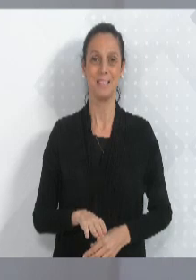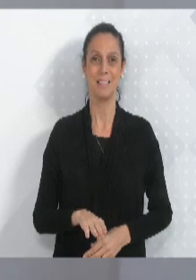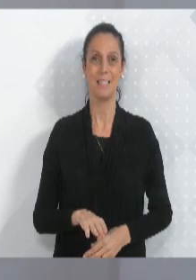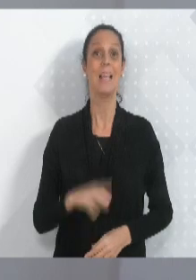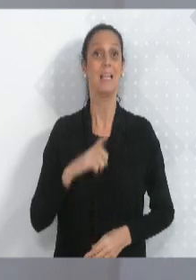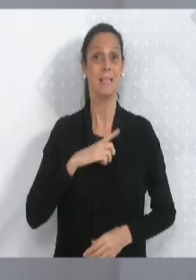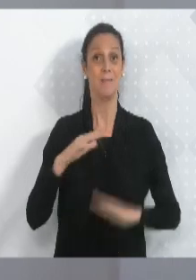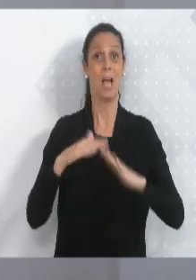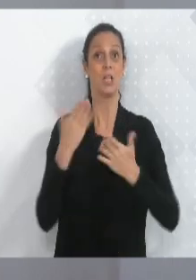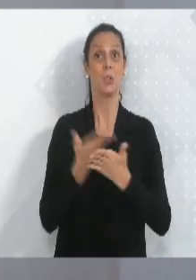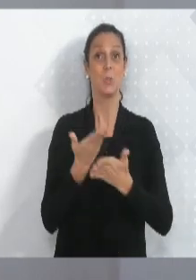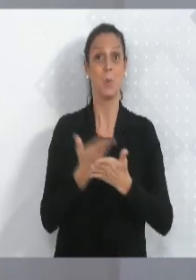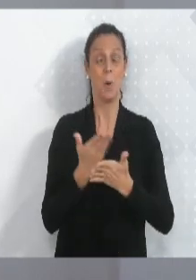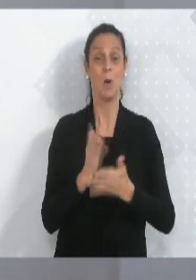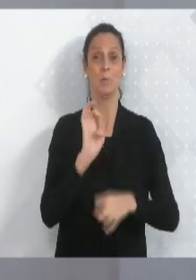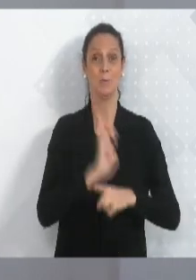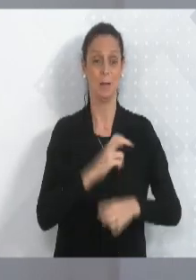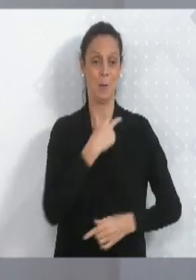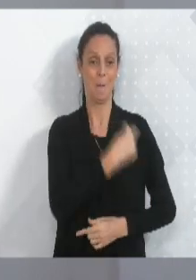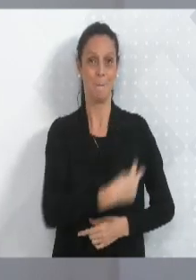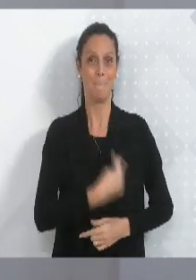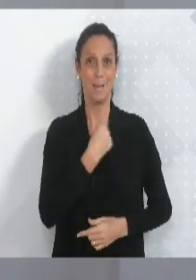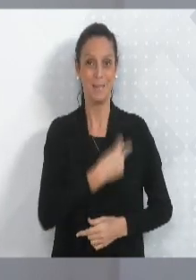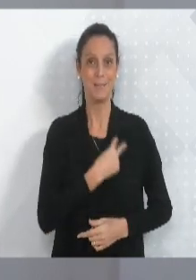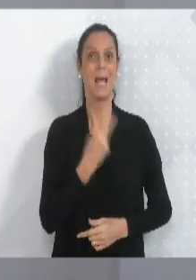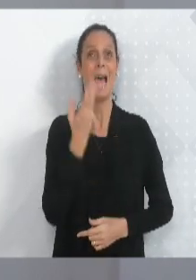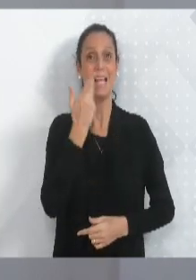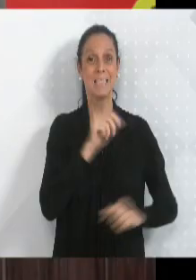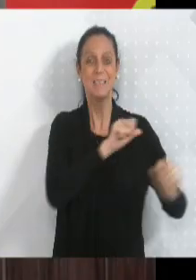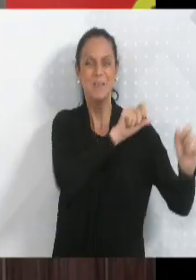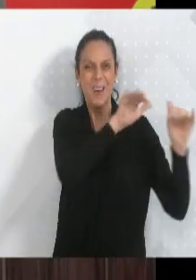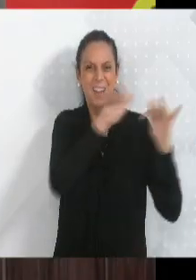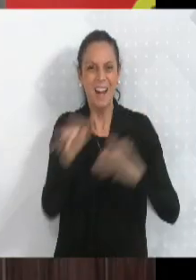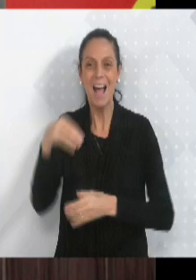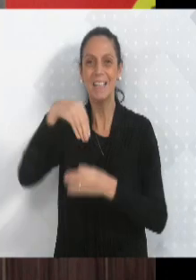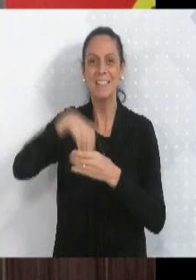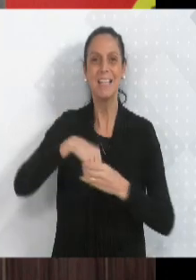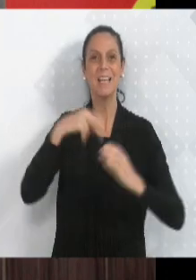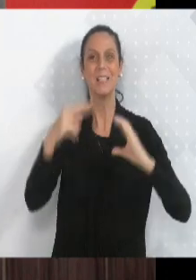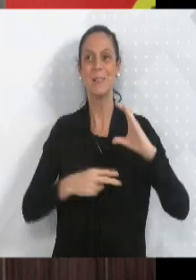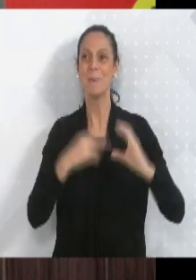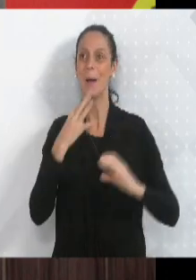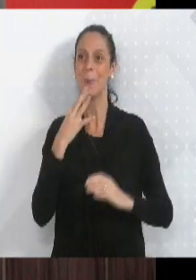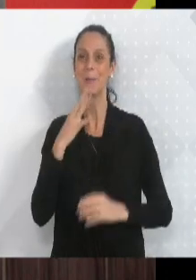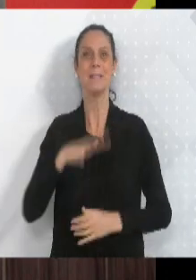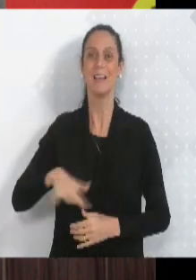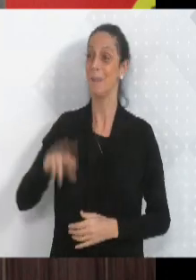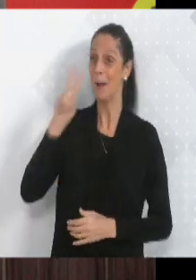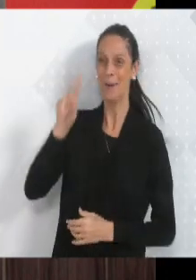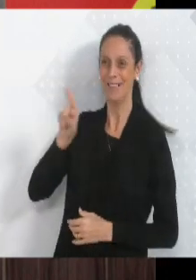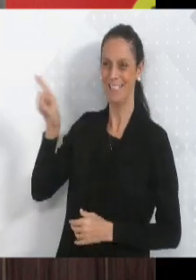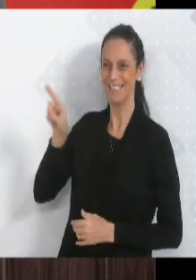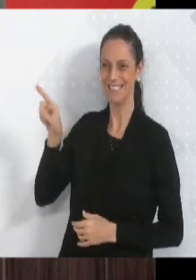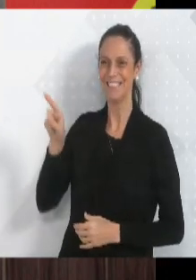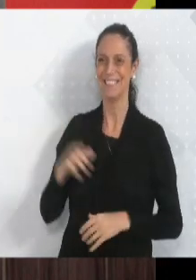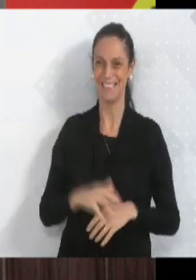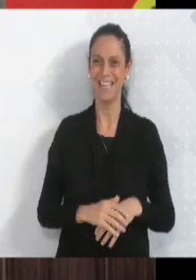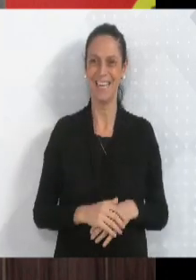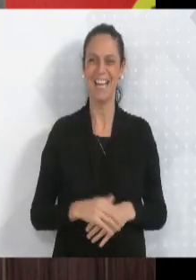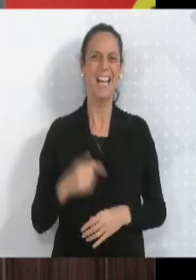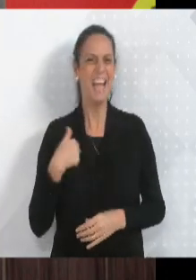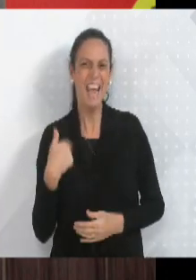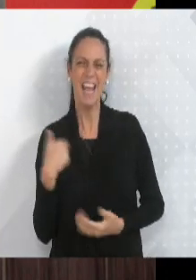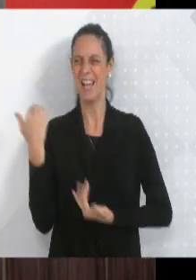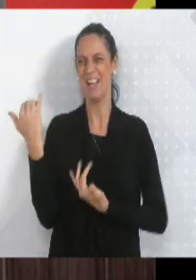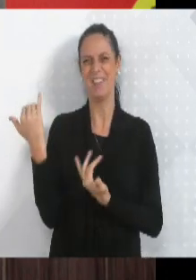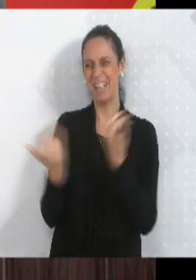Colégio Estadual Pedro II, onde as crianças vieram aqui para conhecer toda a estrutura. E aí, eu fiz uma baguncinha boa, né? Como bom professor, eu